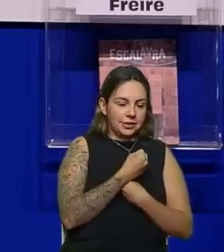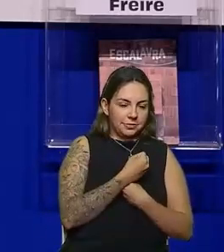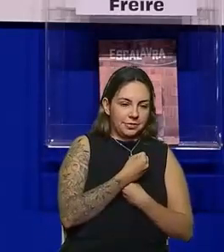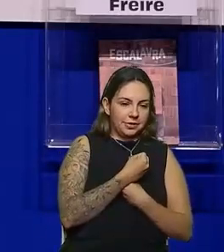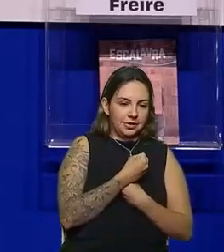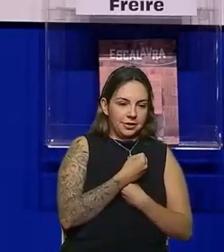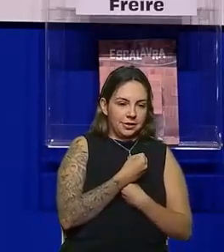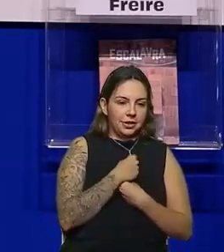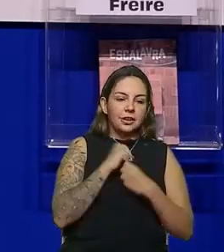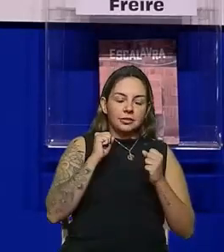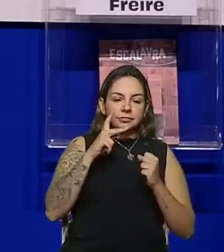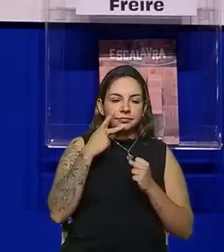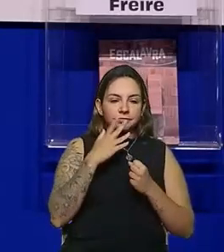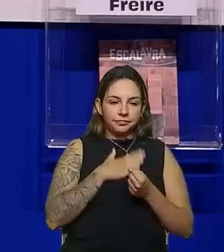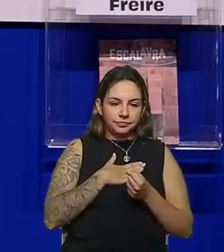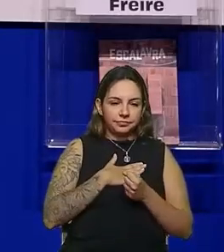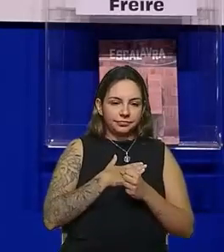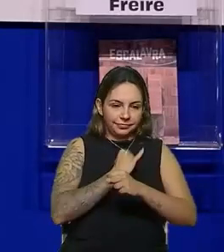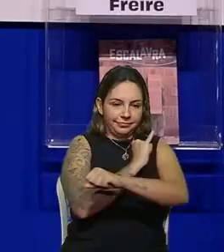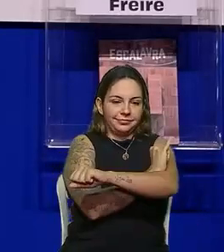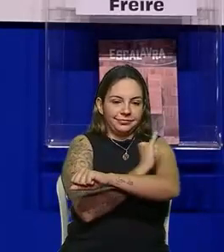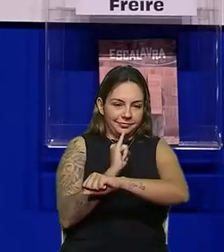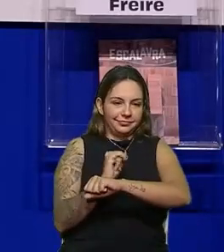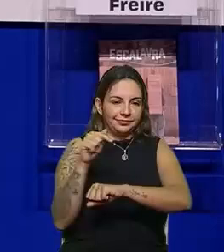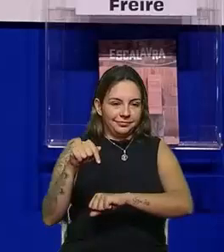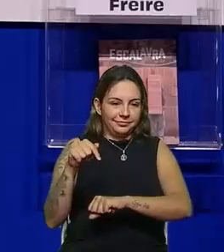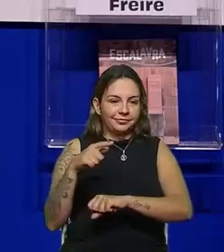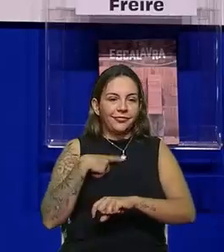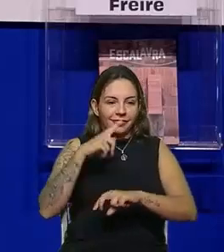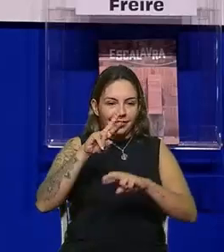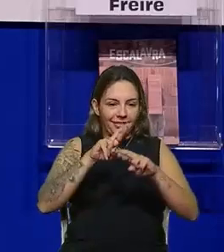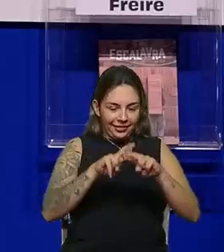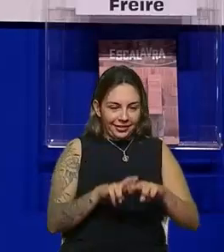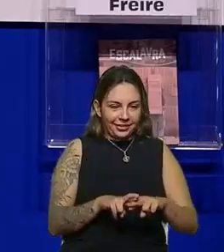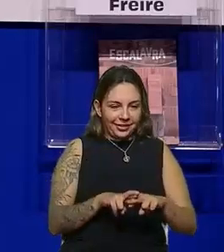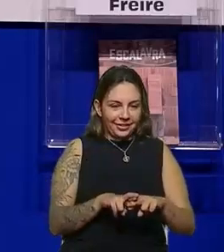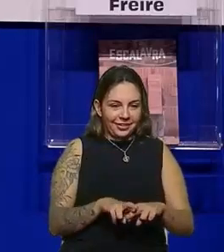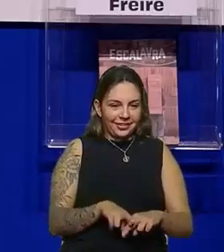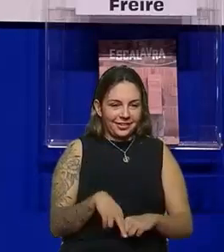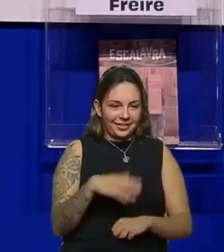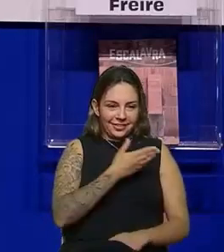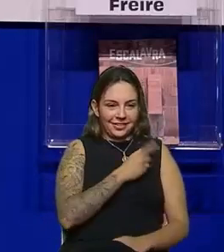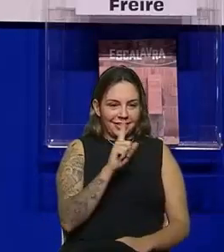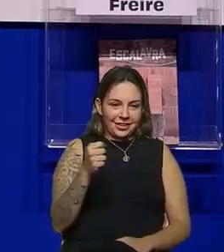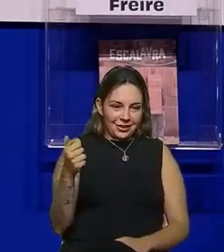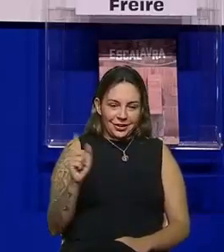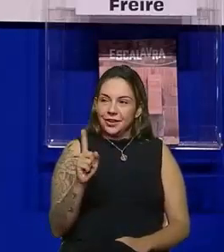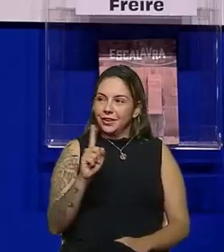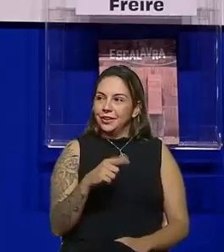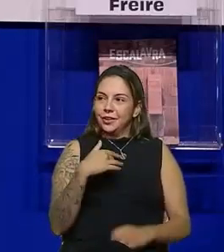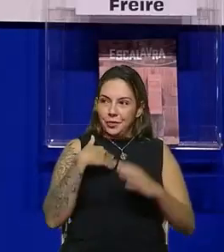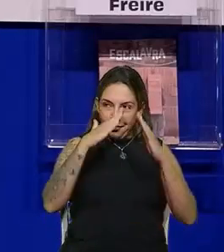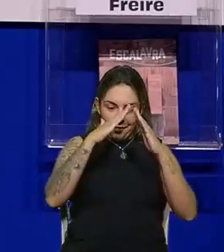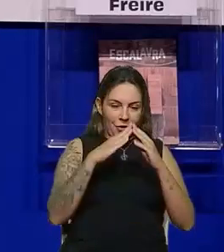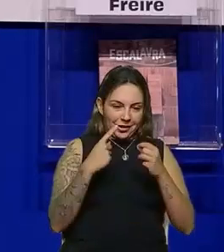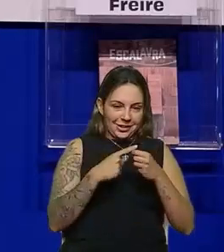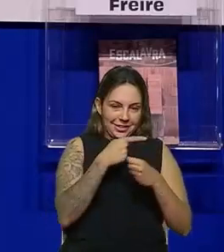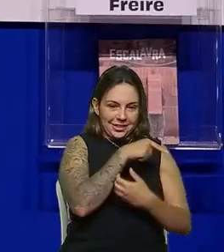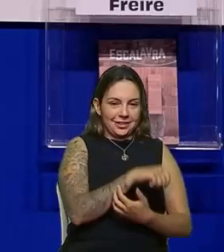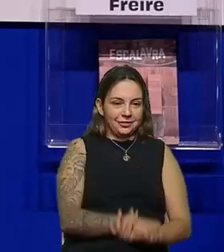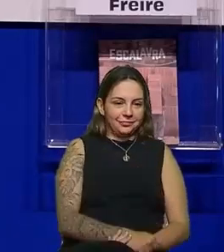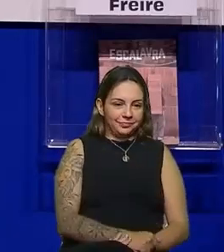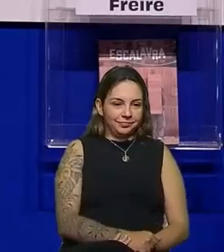Itabira. Então eu posso dizer que sou conterrâneo de Carlos Drummond de Andrade. Meu amigo, isso não é pouca coisa. Isso não é pouca